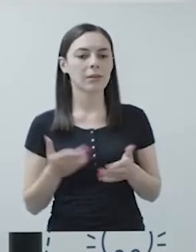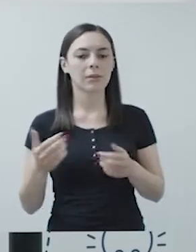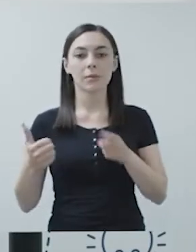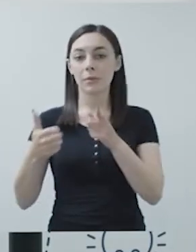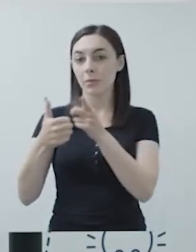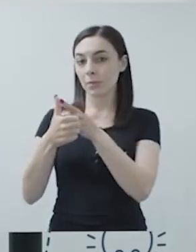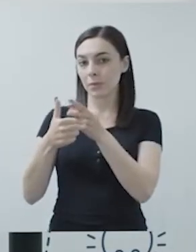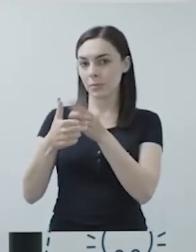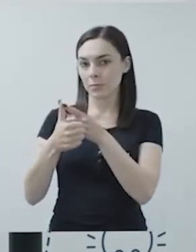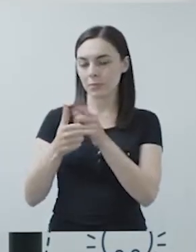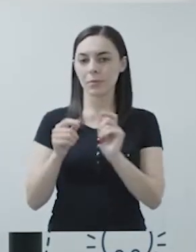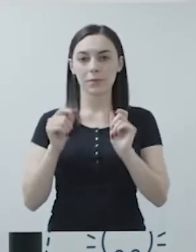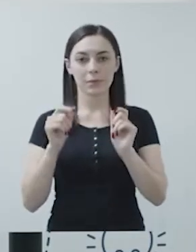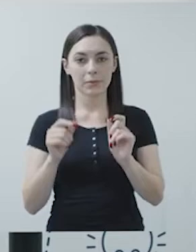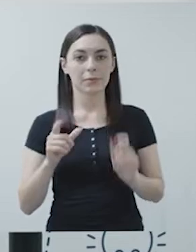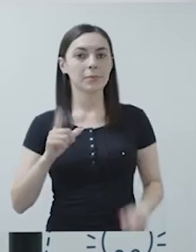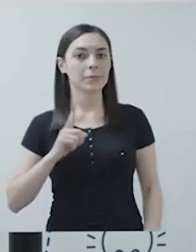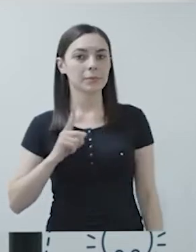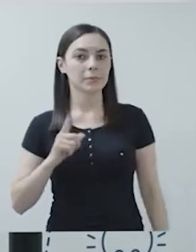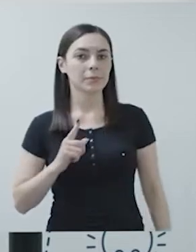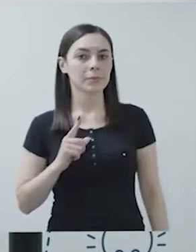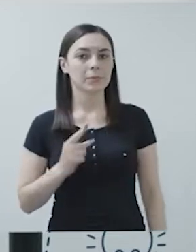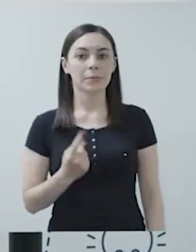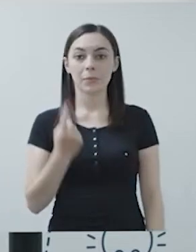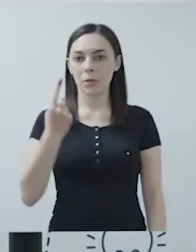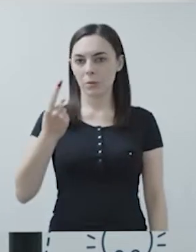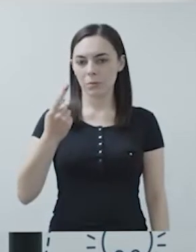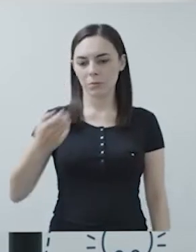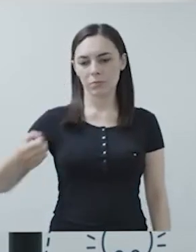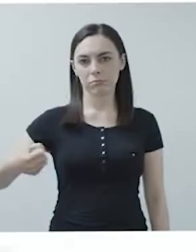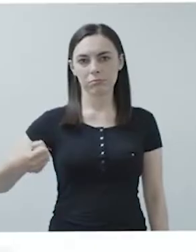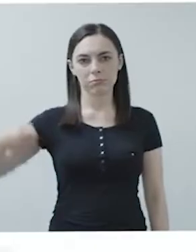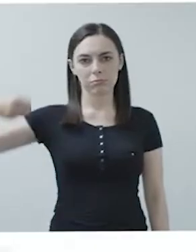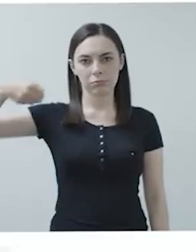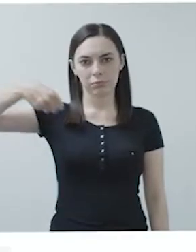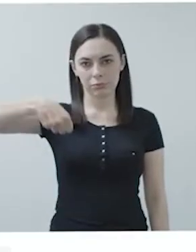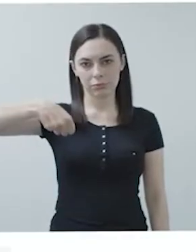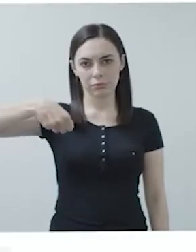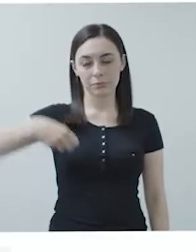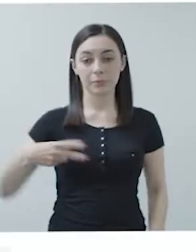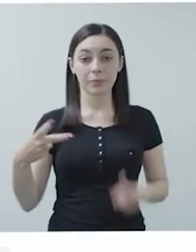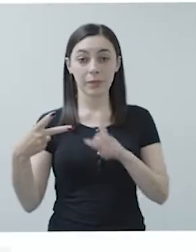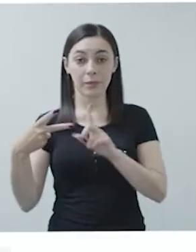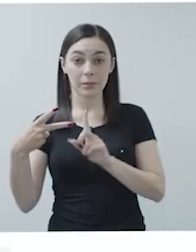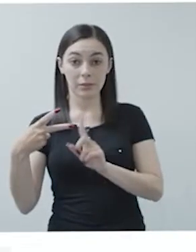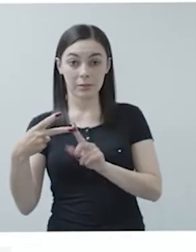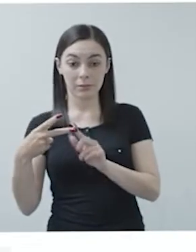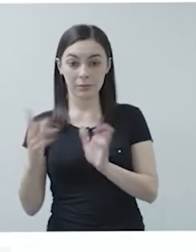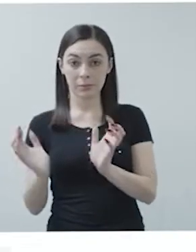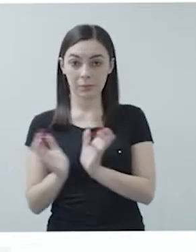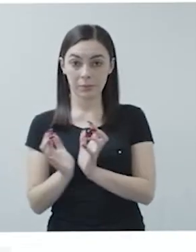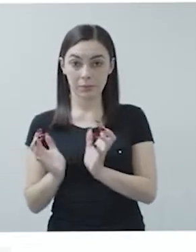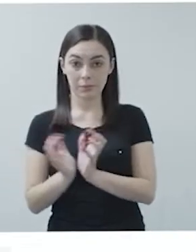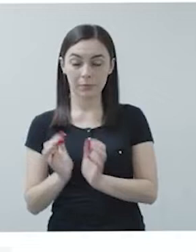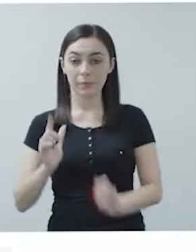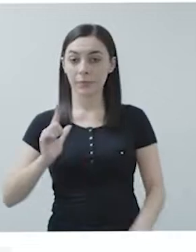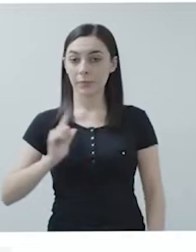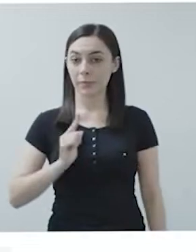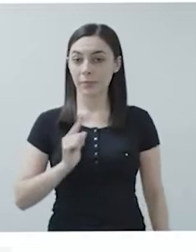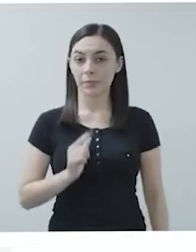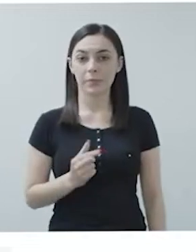primeiro conjunto. Nós temos ali uma jarra. No segundo conjunto, nós